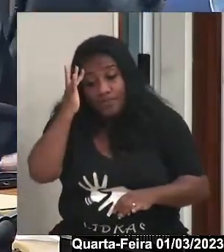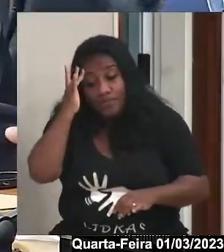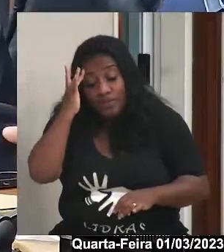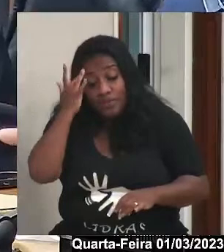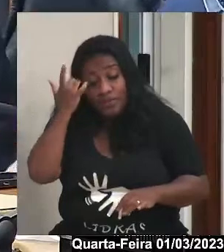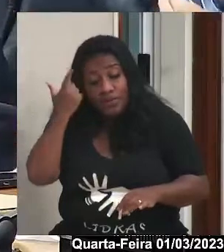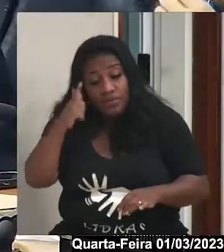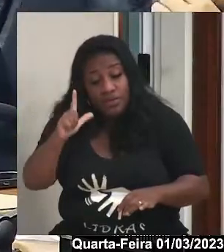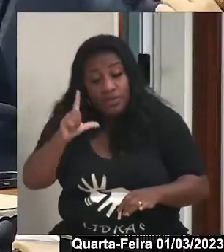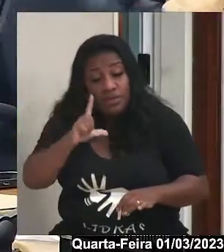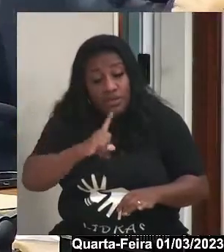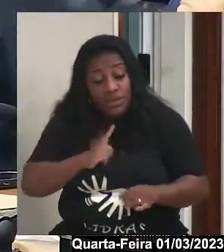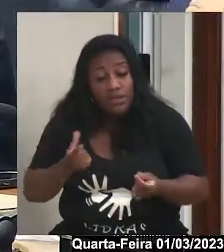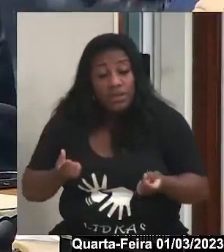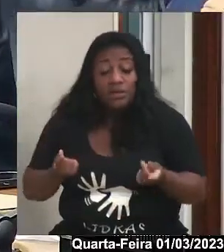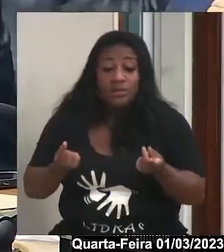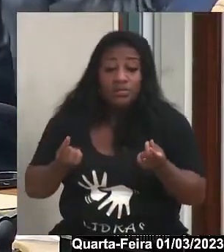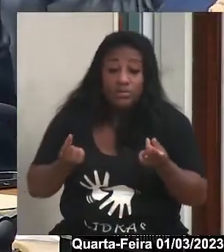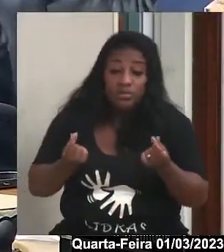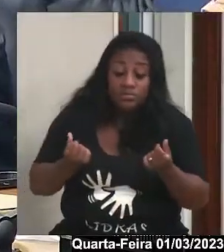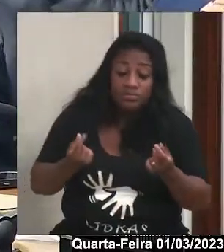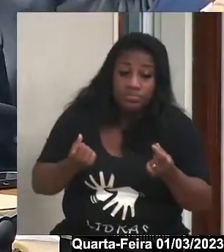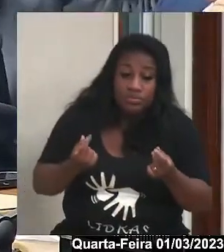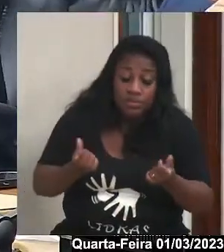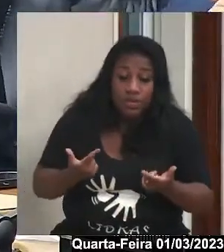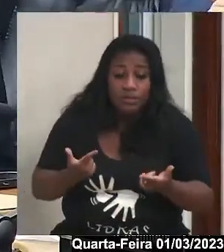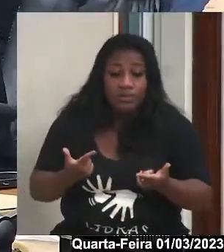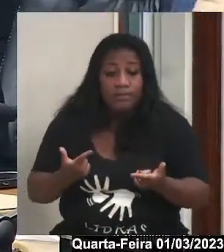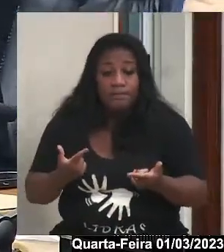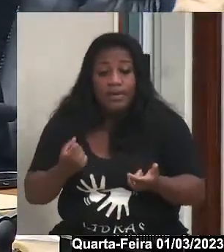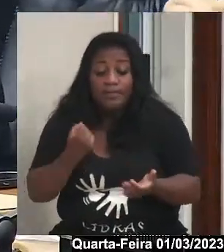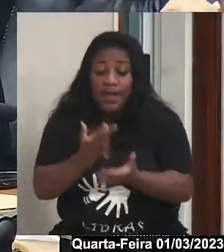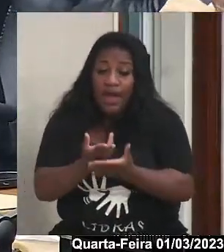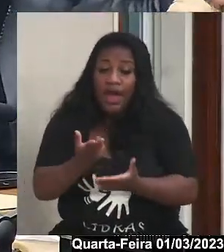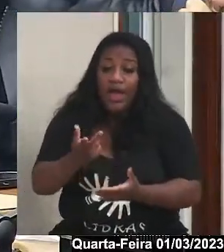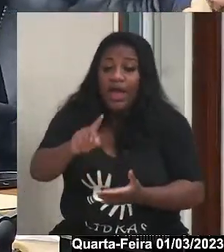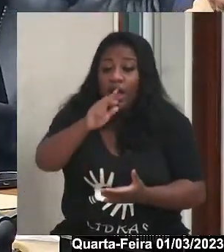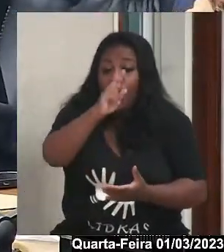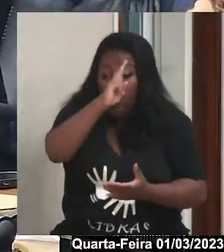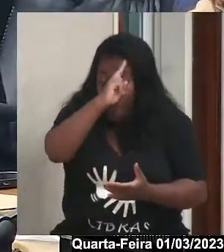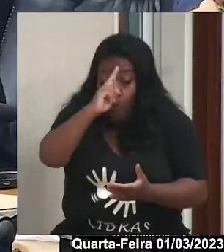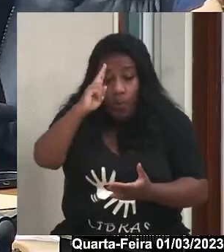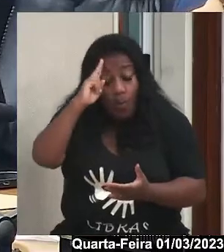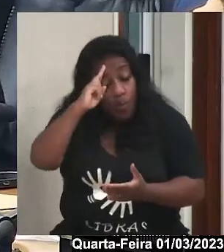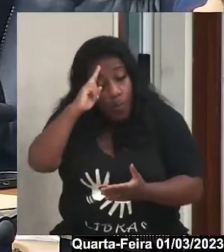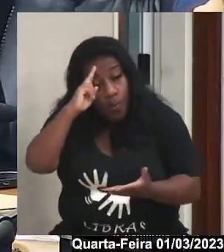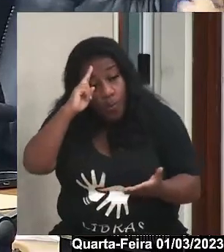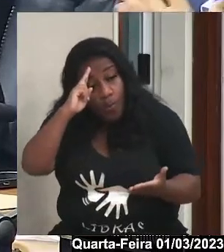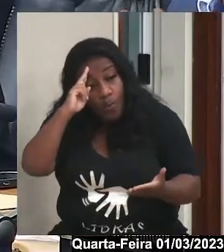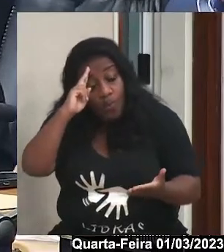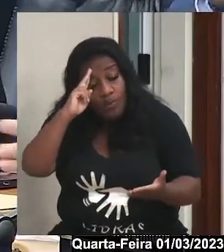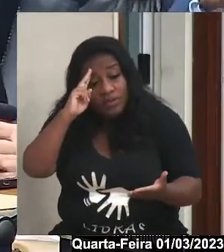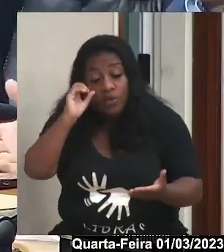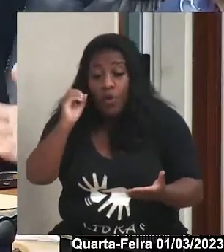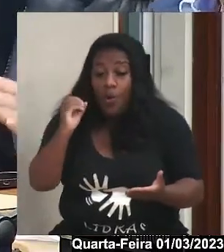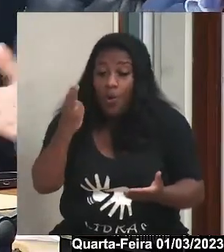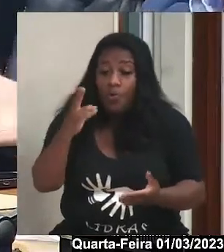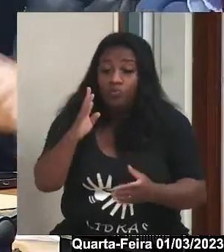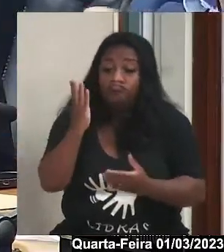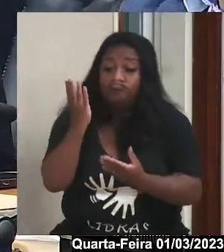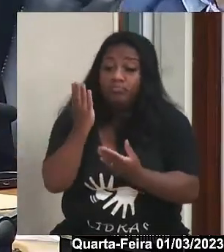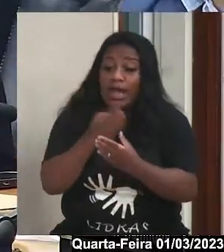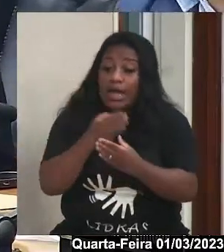não consegue ter o dinheiro para pagar um Uber daqui até lá, não consegue pagar um